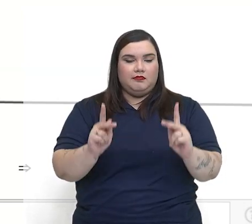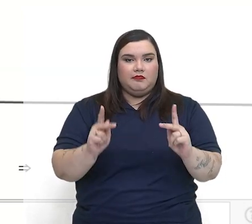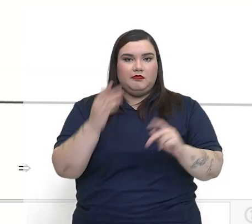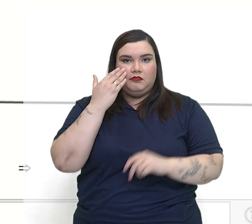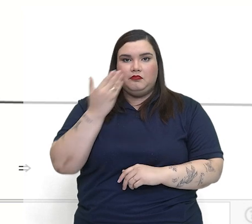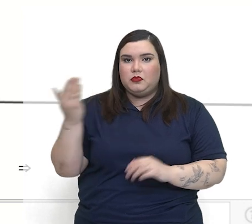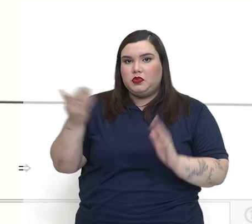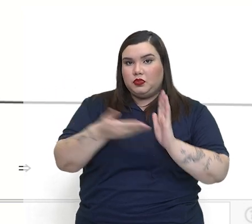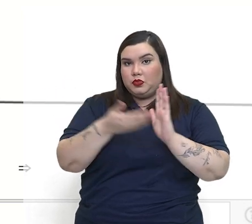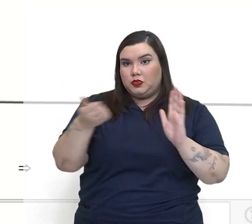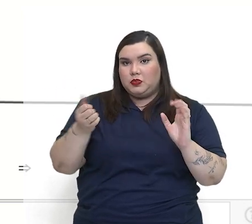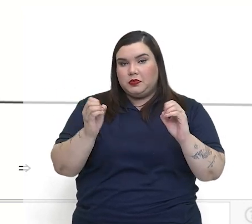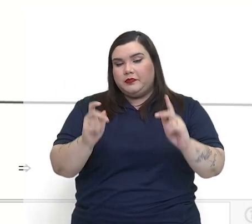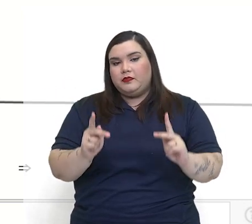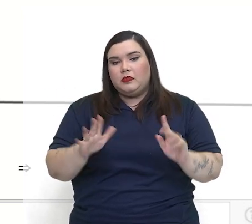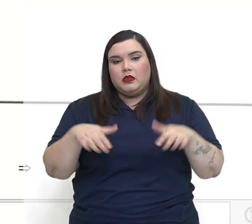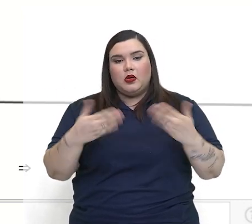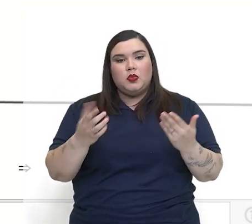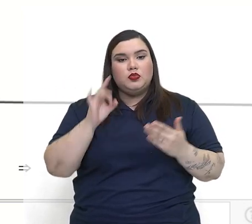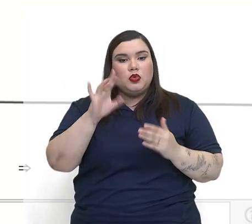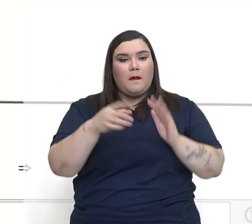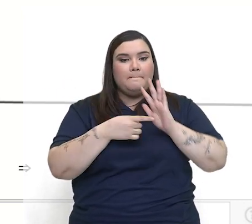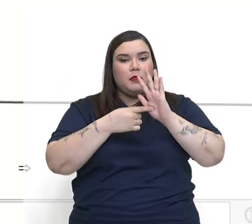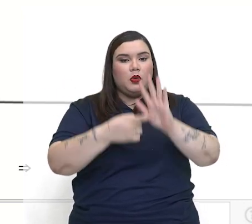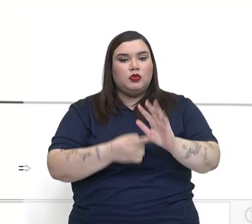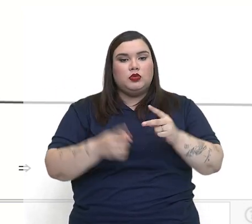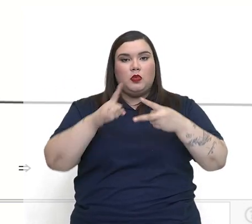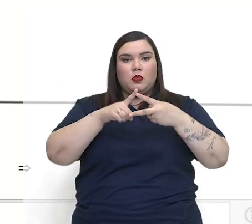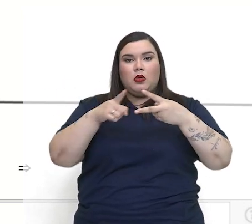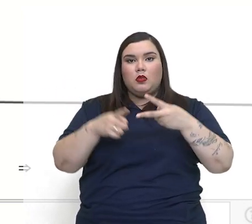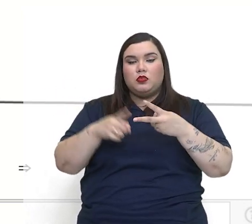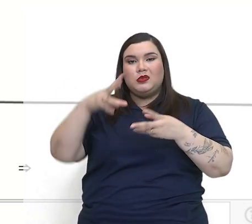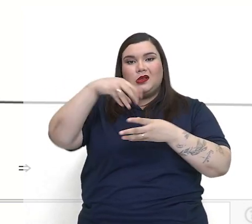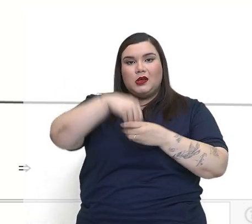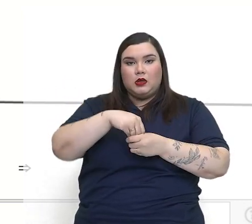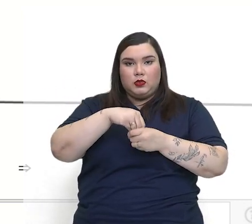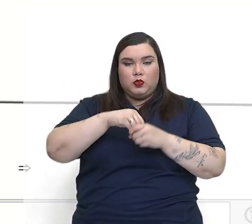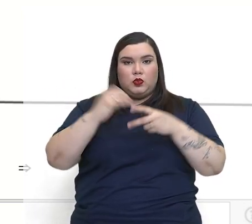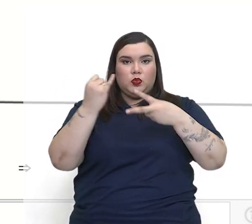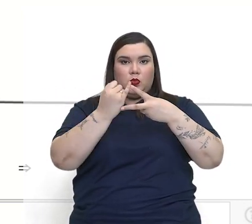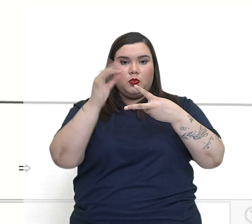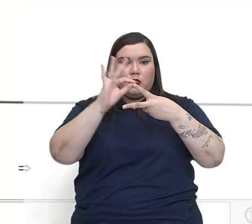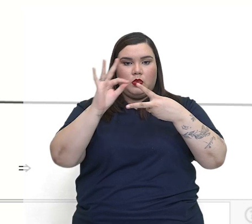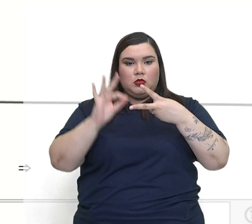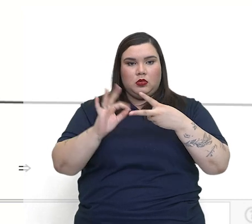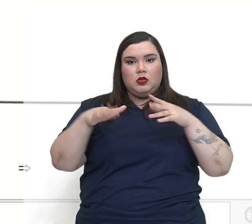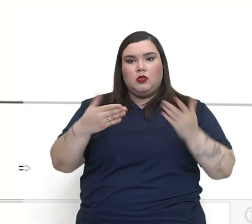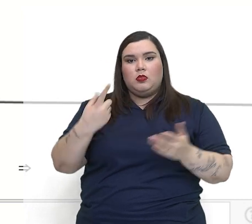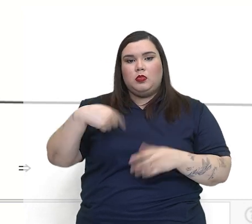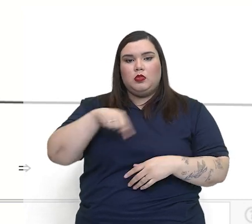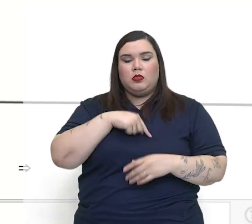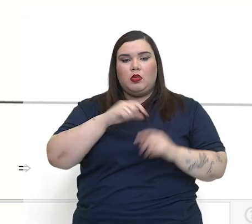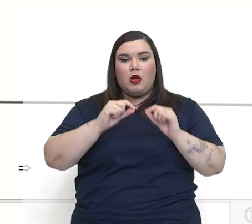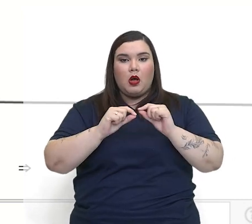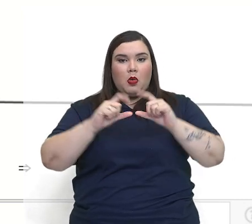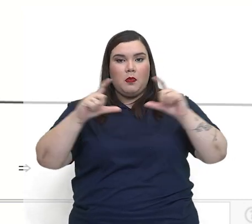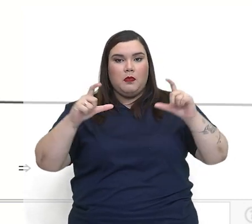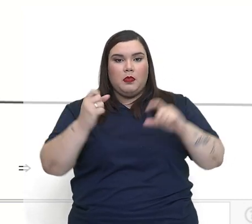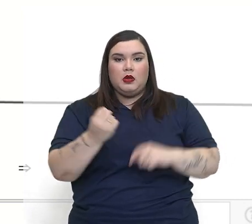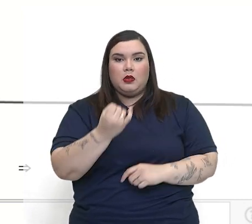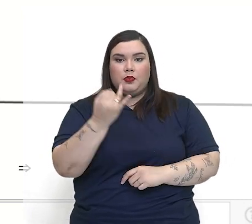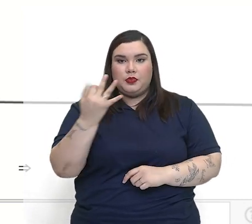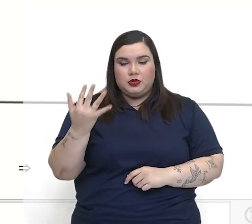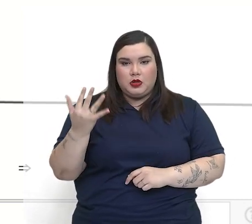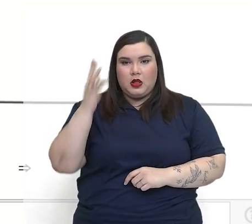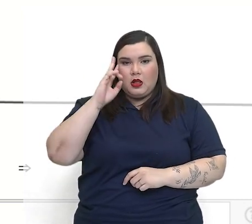Pronto. Então, ó, aqui só estão presentes os ângulos internos. Então, à medida que nós vamos aumentando o número de lados, aqui nós temos um triângulo, ó.